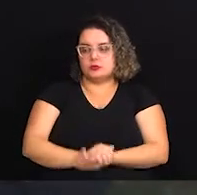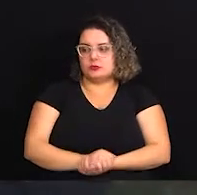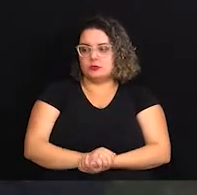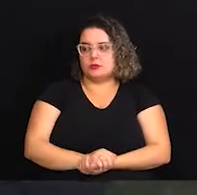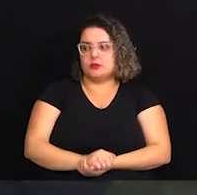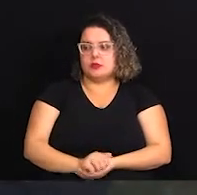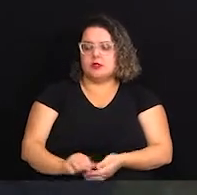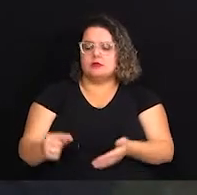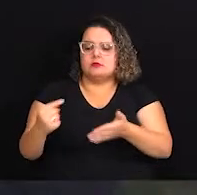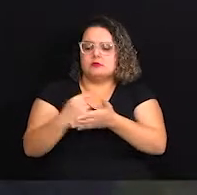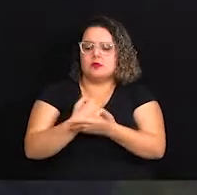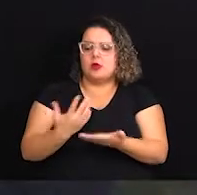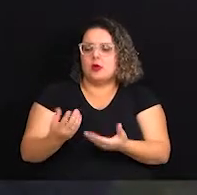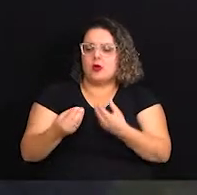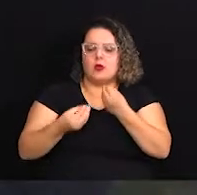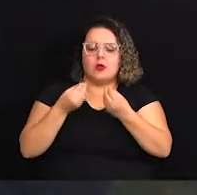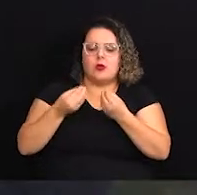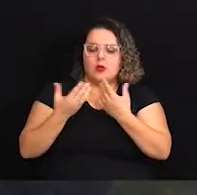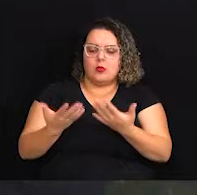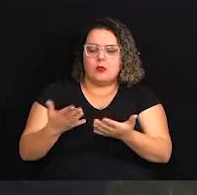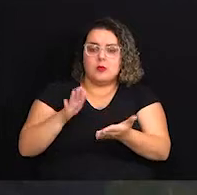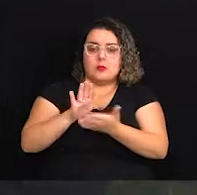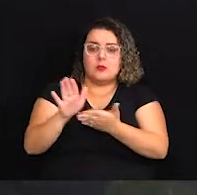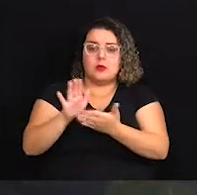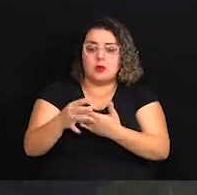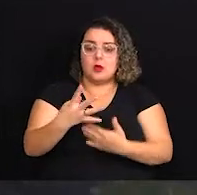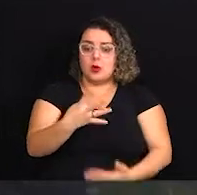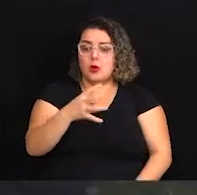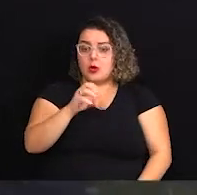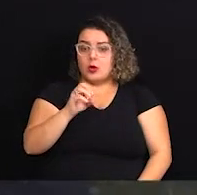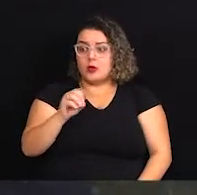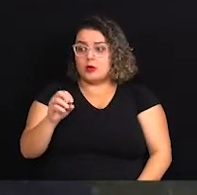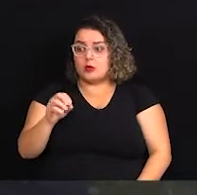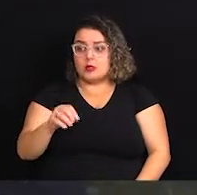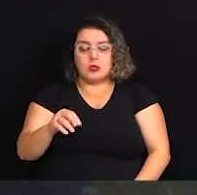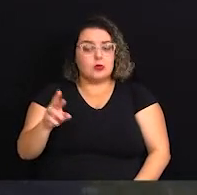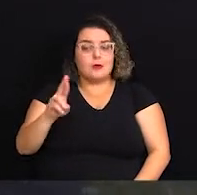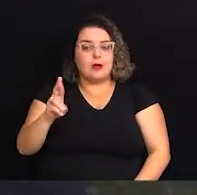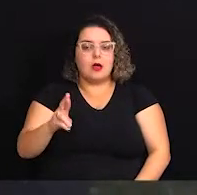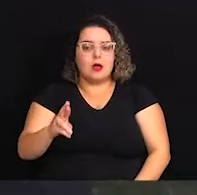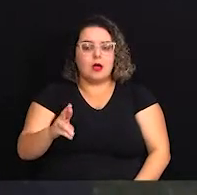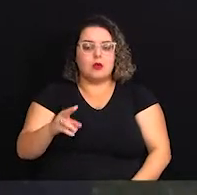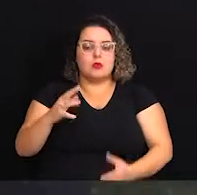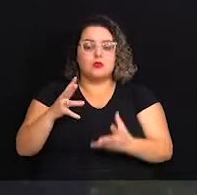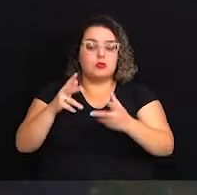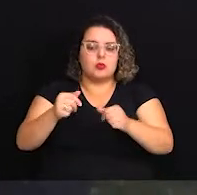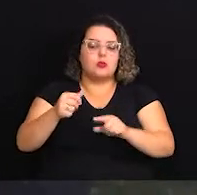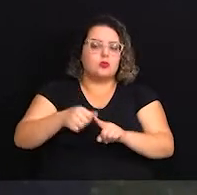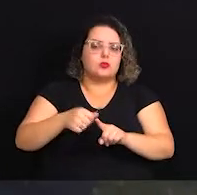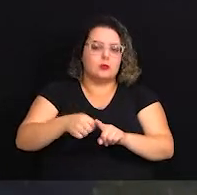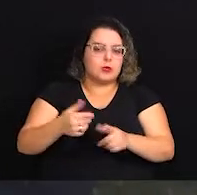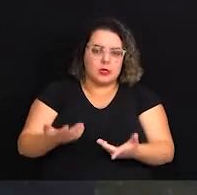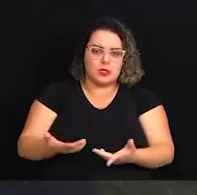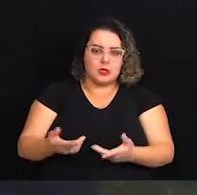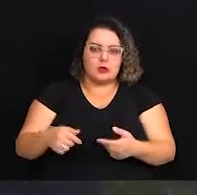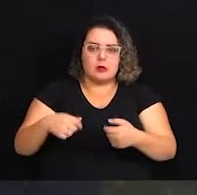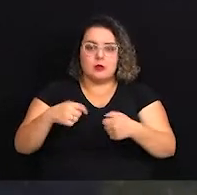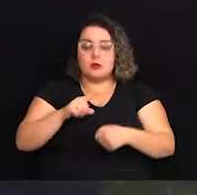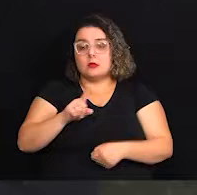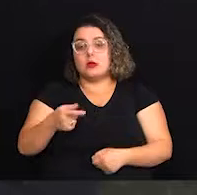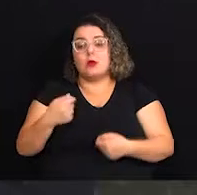muitas pessoas se perguntam, mas como é que eu vou gastar R$400 por mês? Você não precisa gastar os 400, você